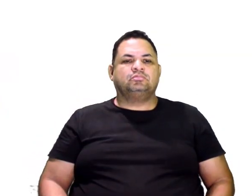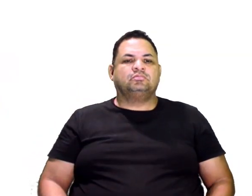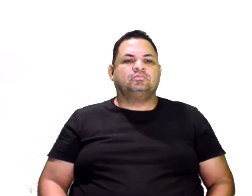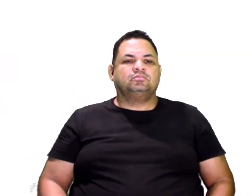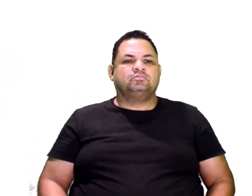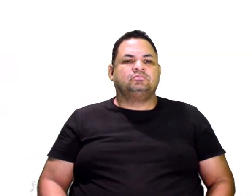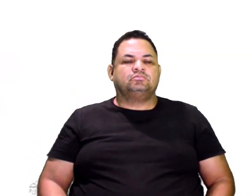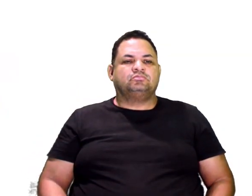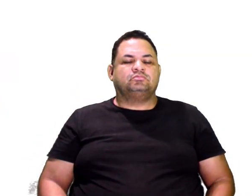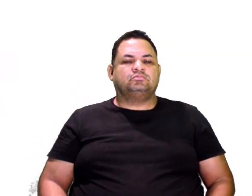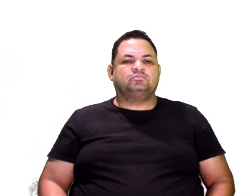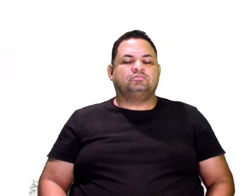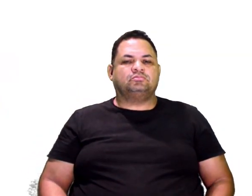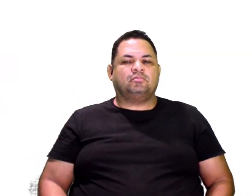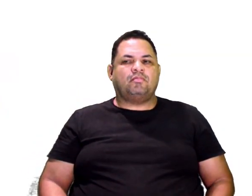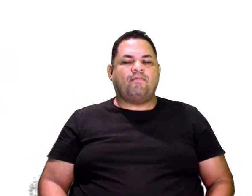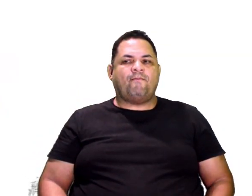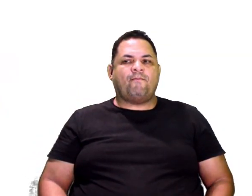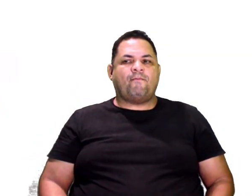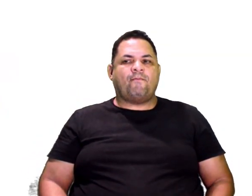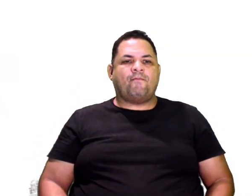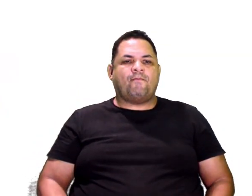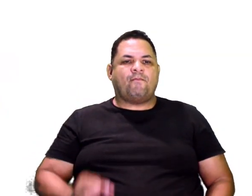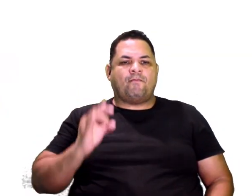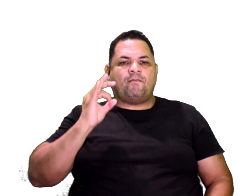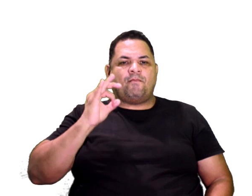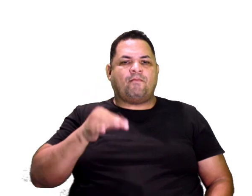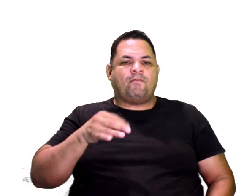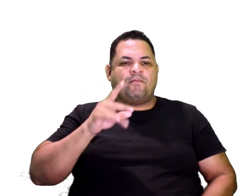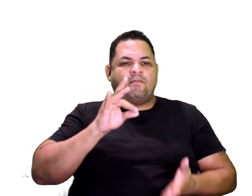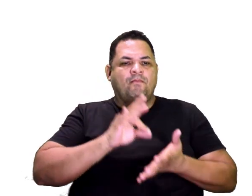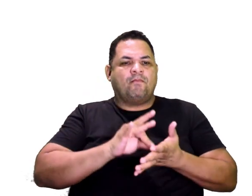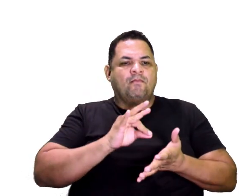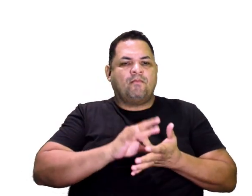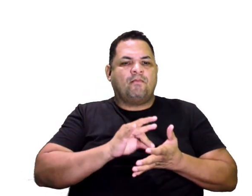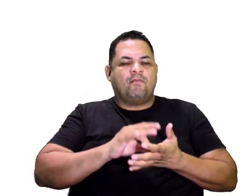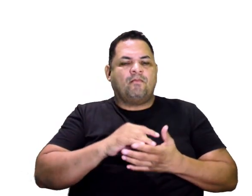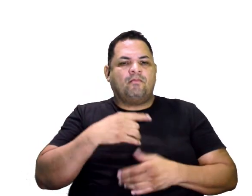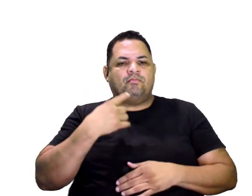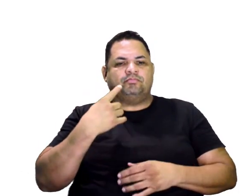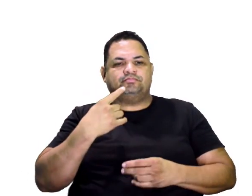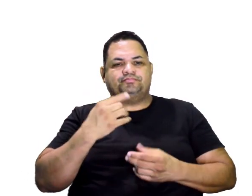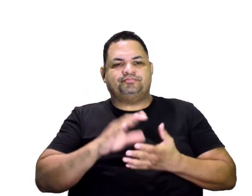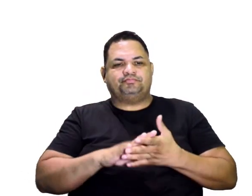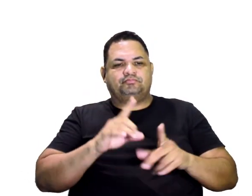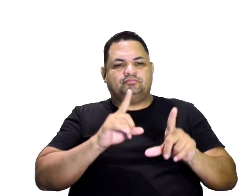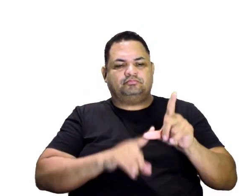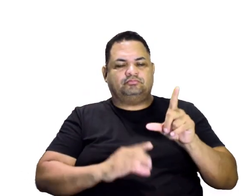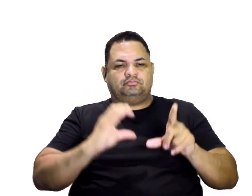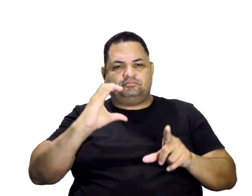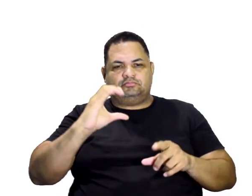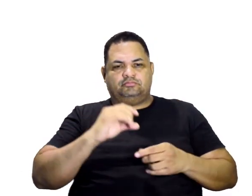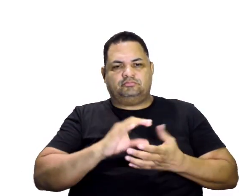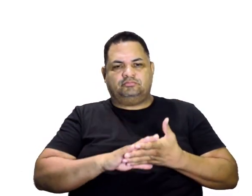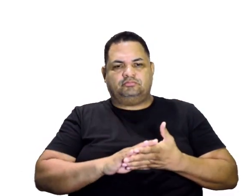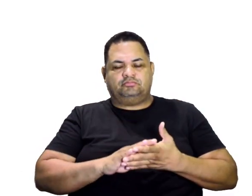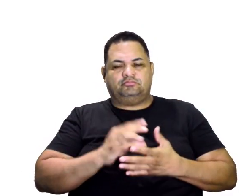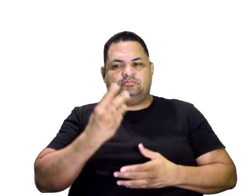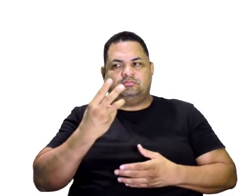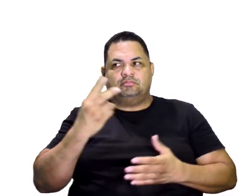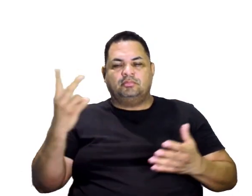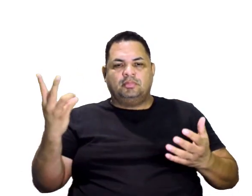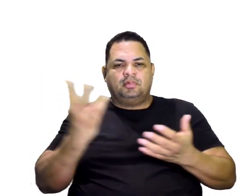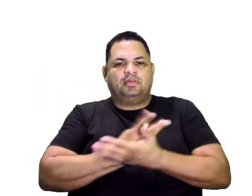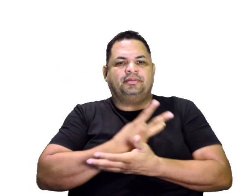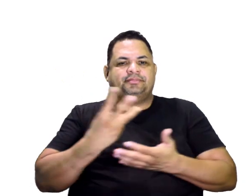isso? Então, vamos aqui, vamos ver. Está correto o que se afirma na letra C aqui, né? Então, o 3 é o que está